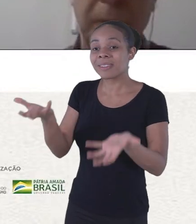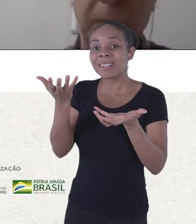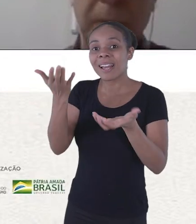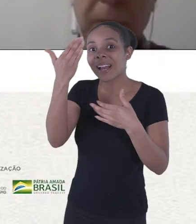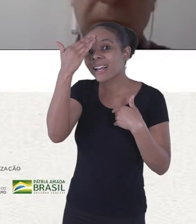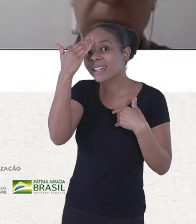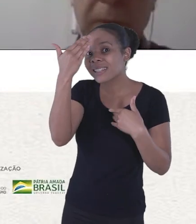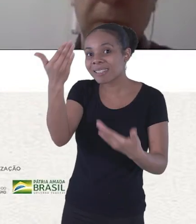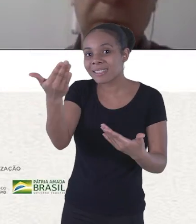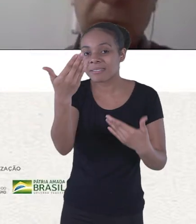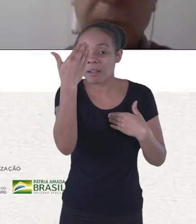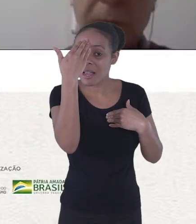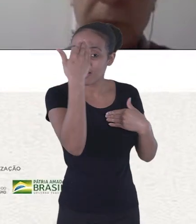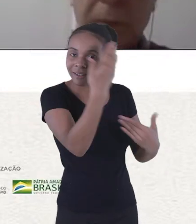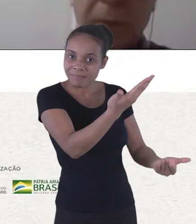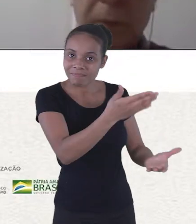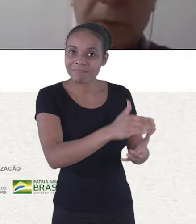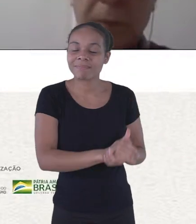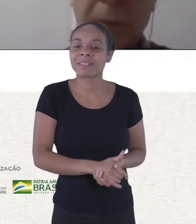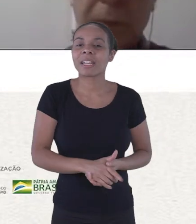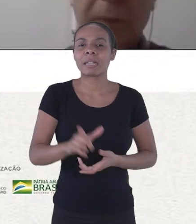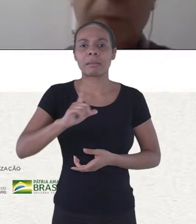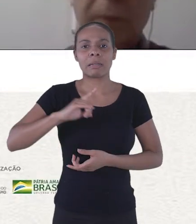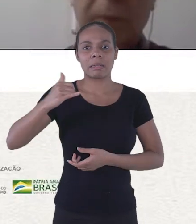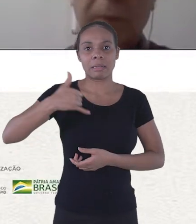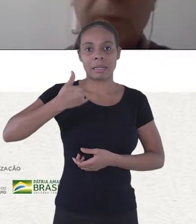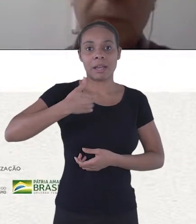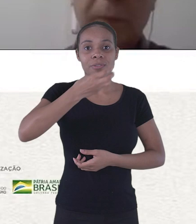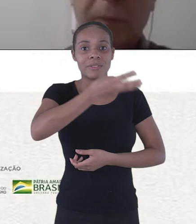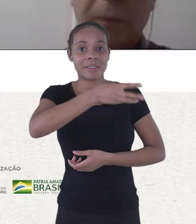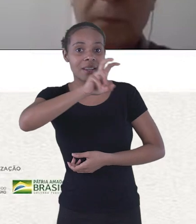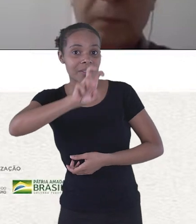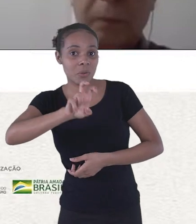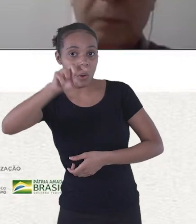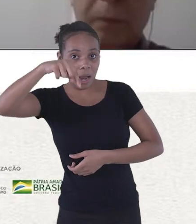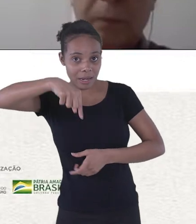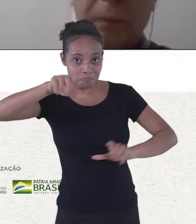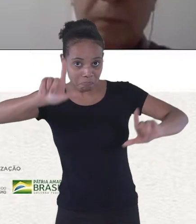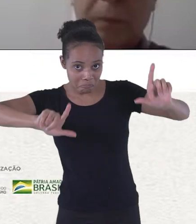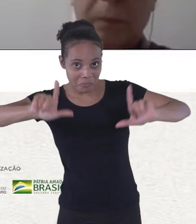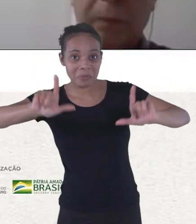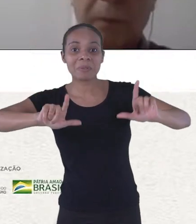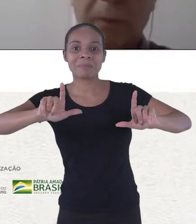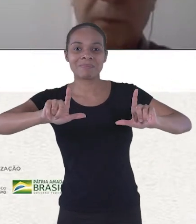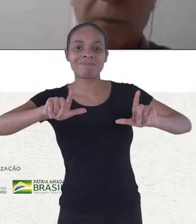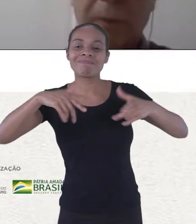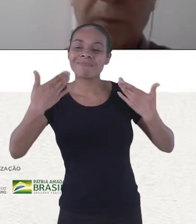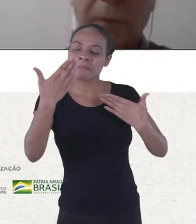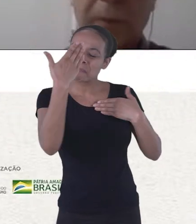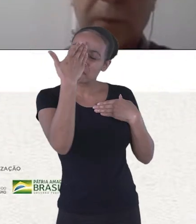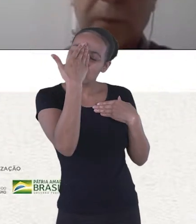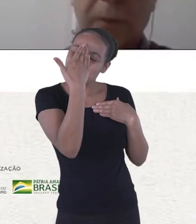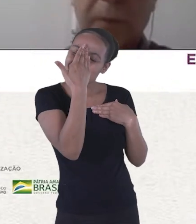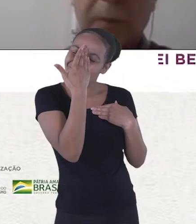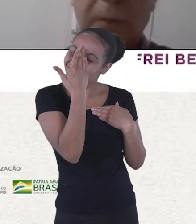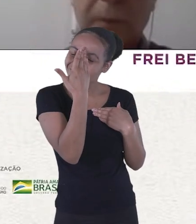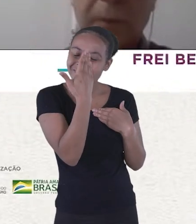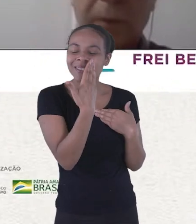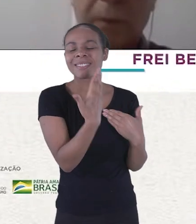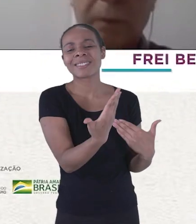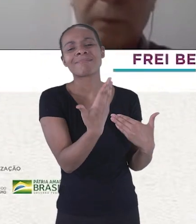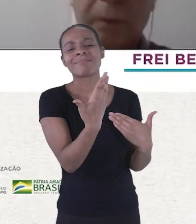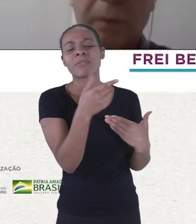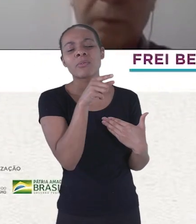do Sempre um Papo, coincidem com a da companhia. Fica público o meu agradecimento por tanta coisa que você